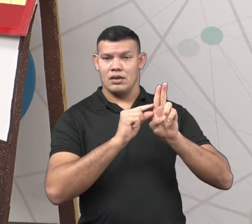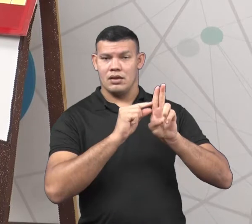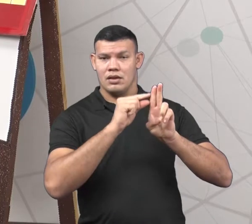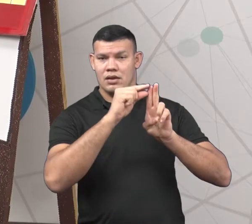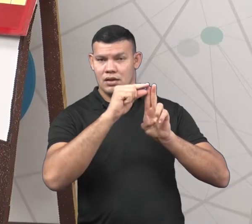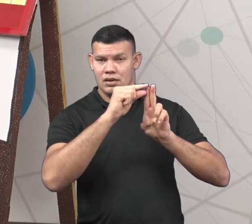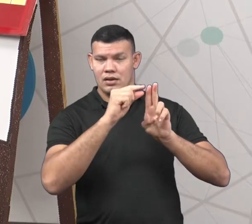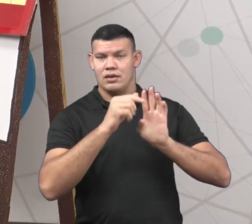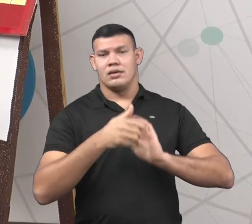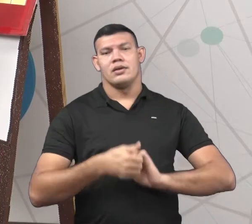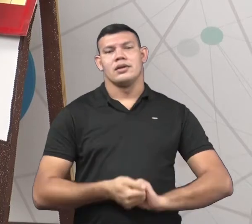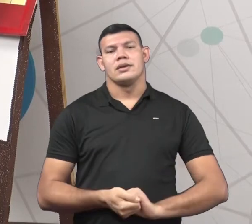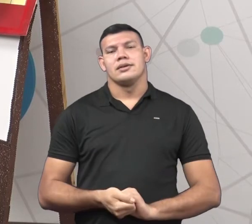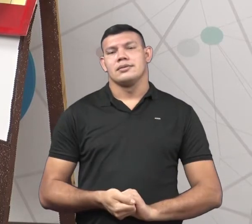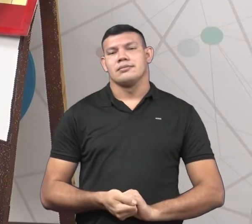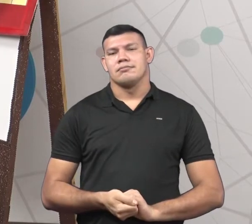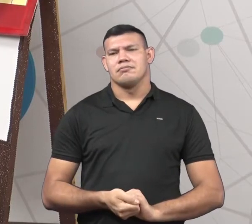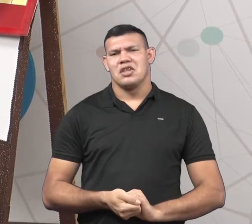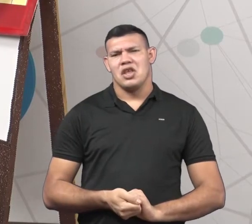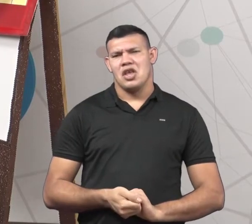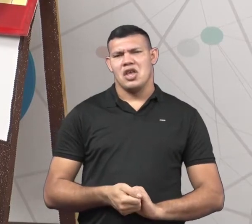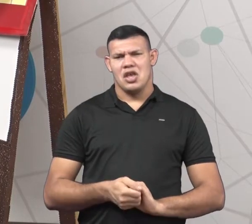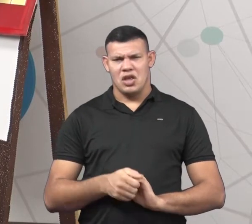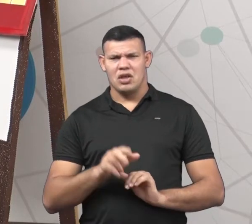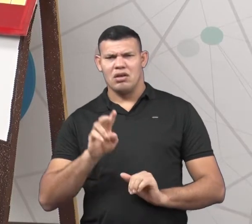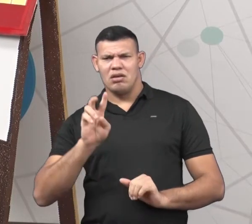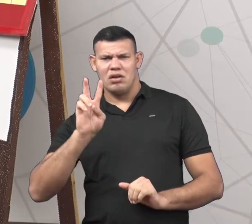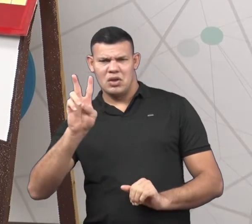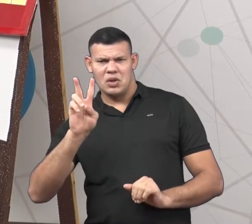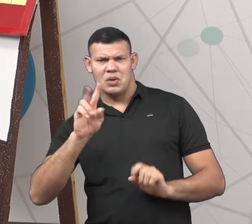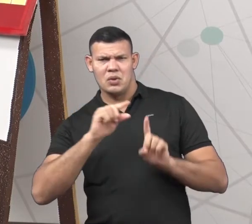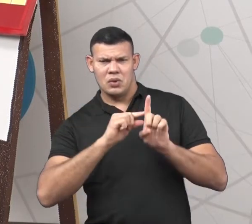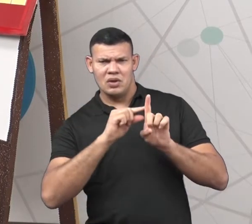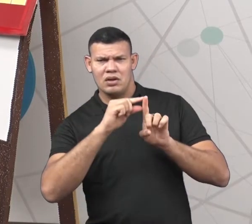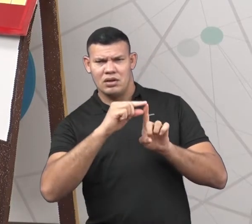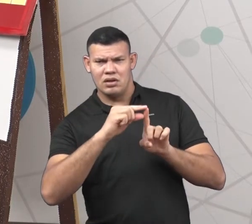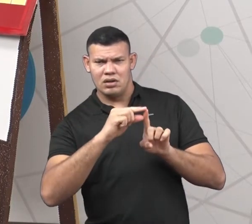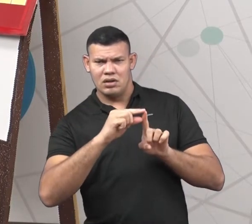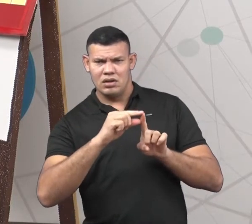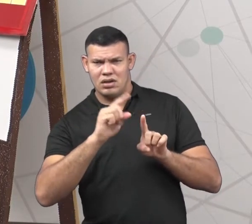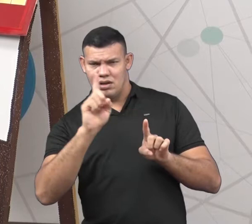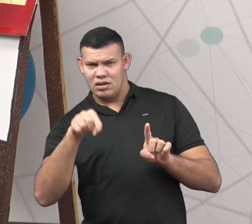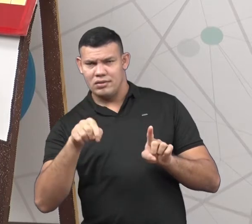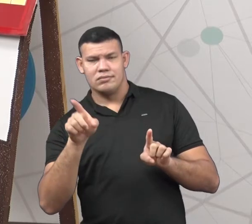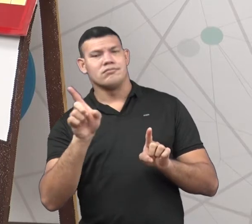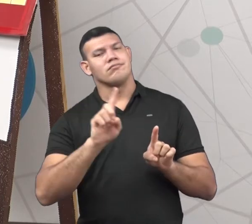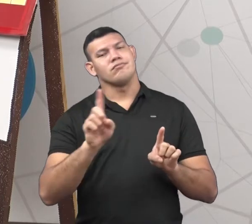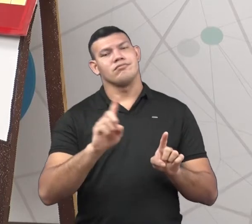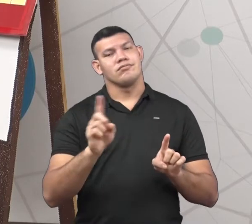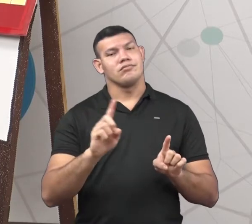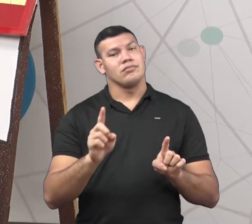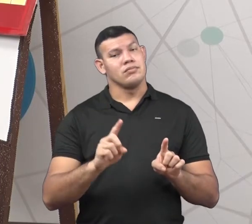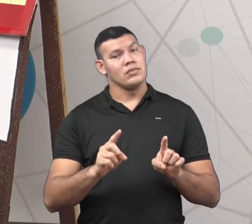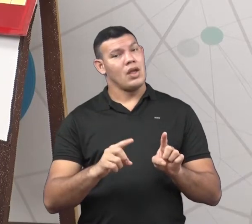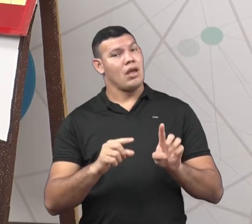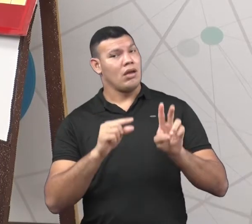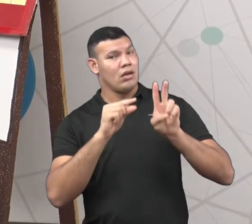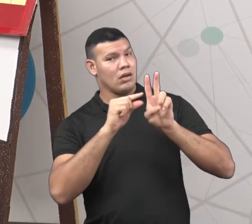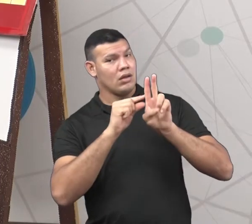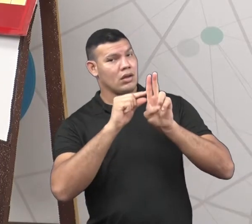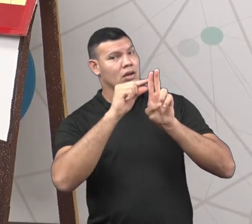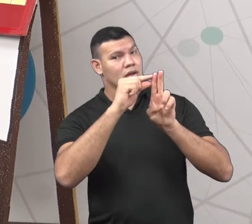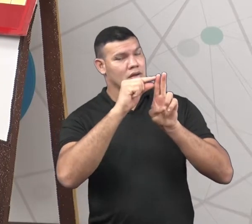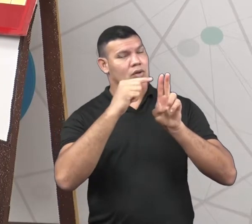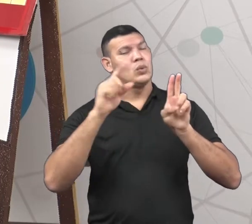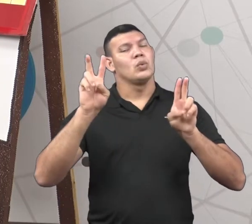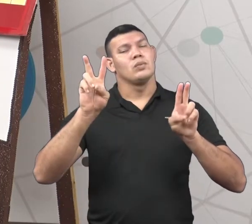valor dele não vai ser 2 unidades, porque aqui eu tenho 2 dezenas, 2 grupos de 10. Aí eu